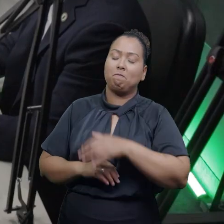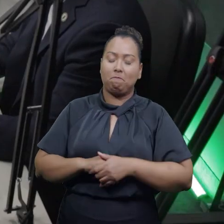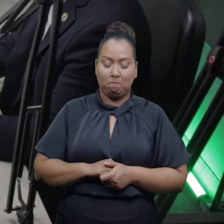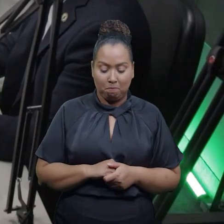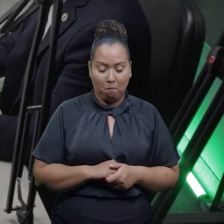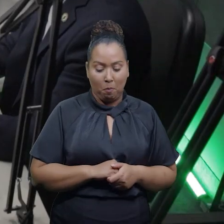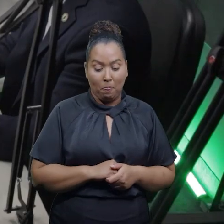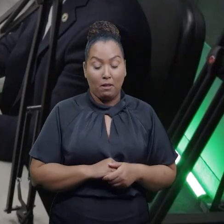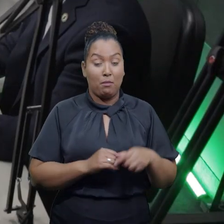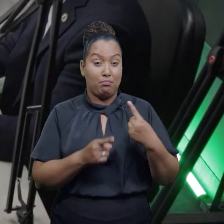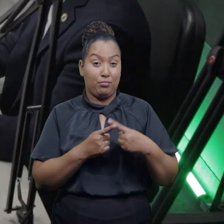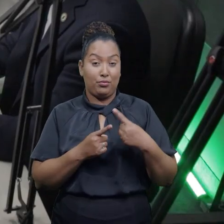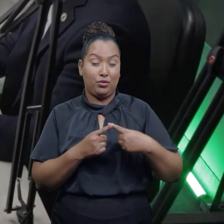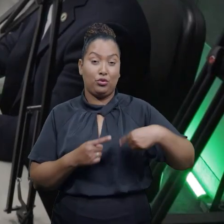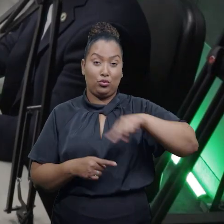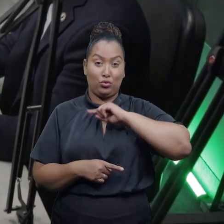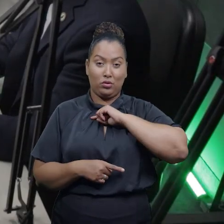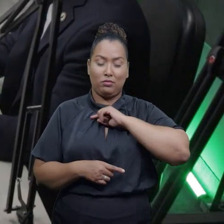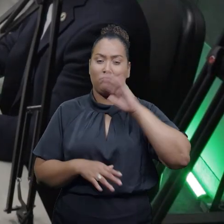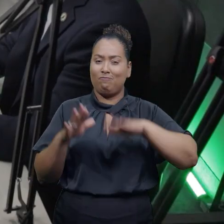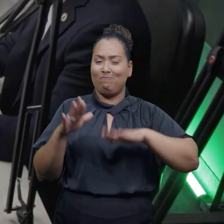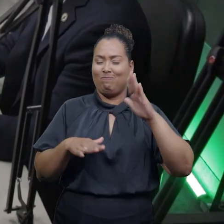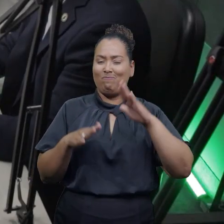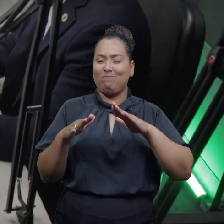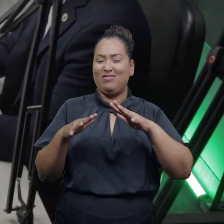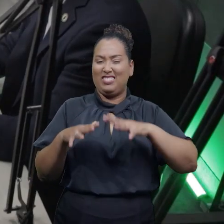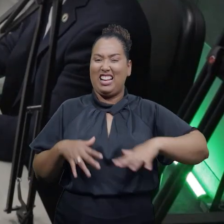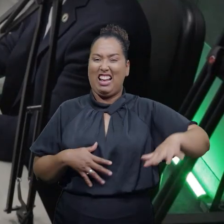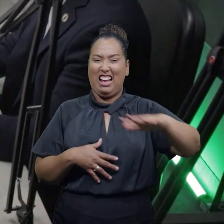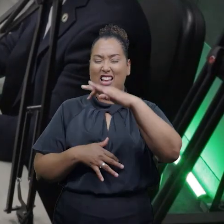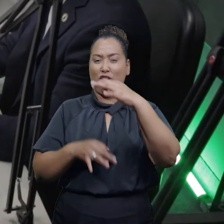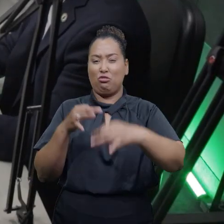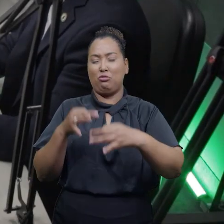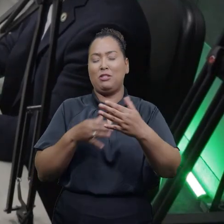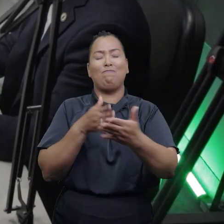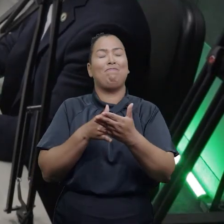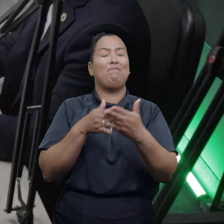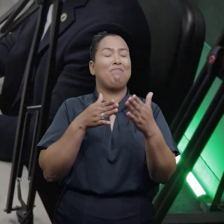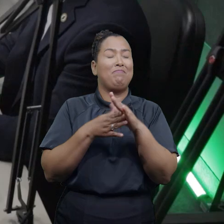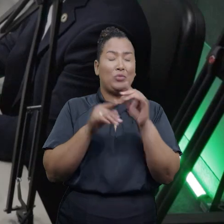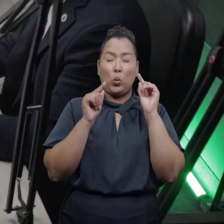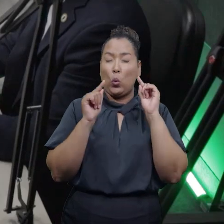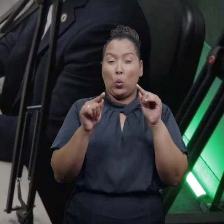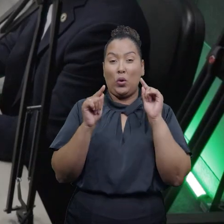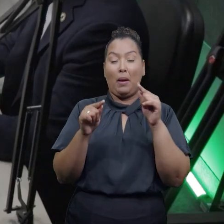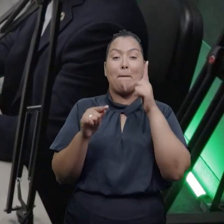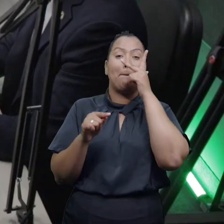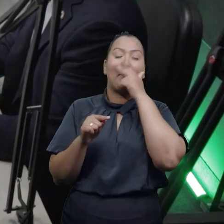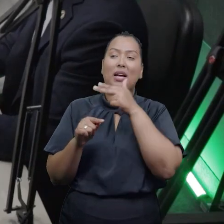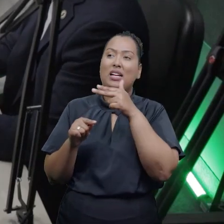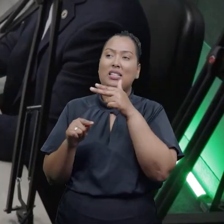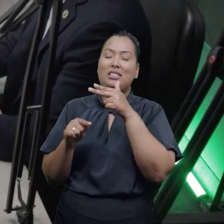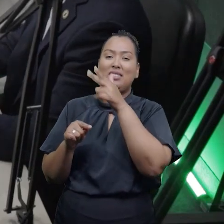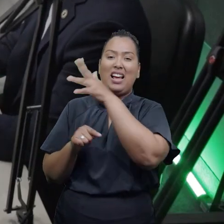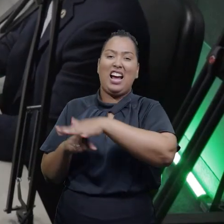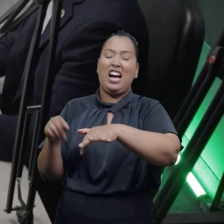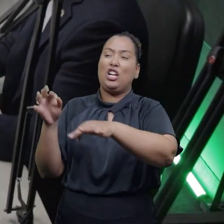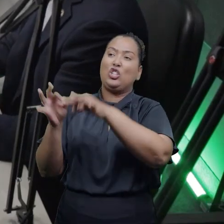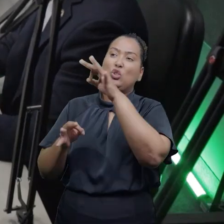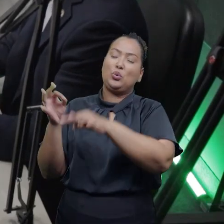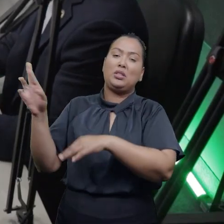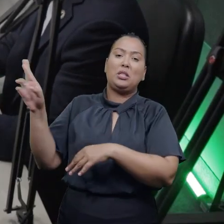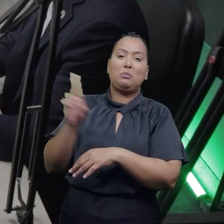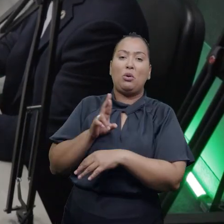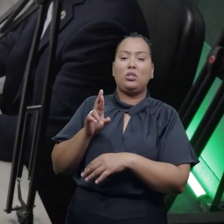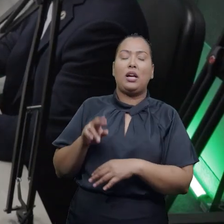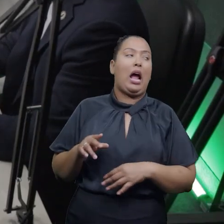respaldo muito interessante, porque uma barreira que a gente encontra muitas vezes no judiciário é que a administração nos traz a resposta que